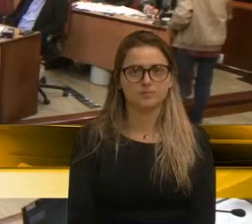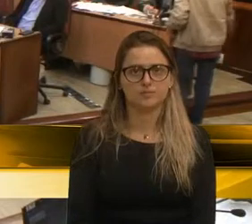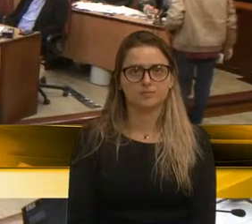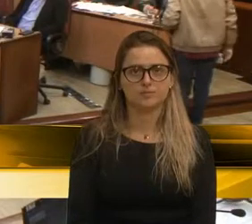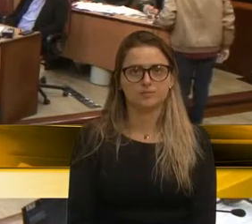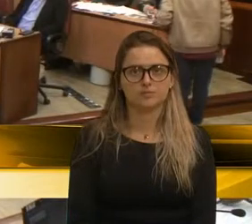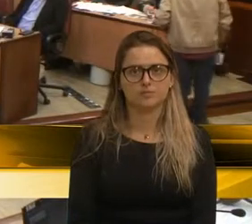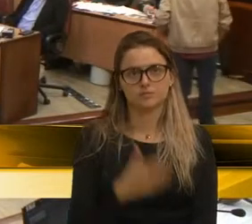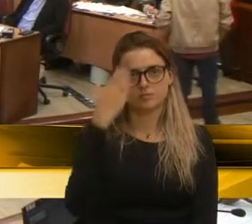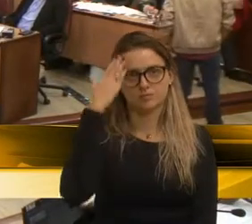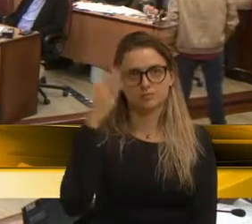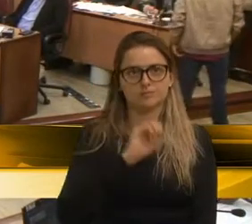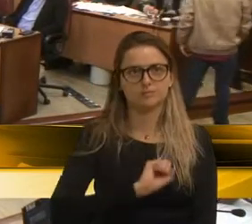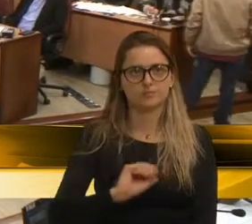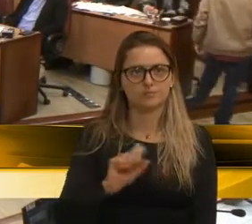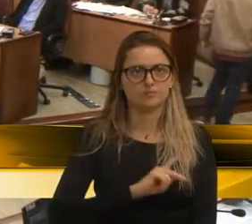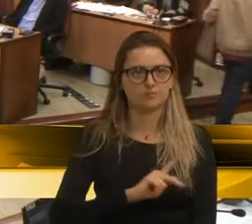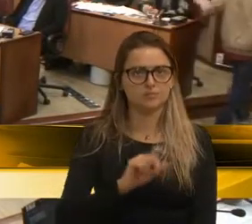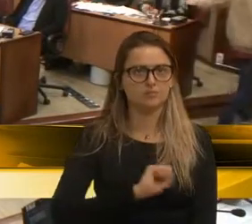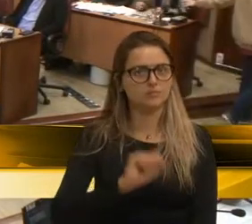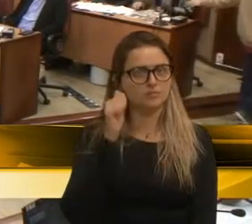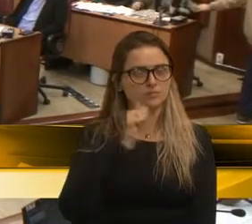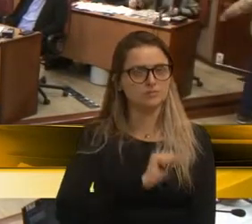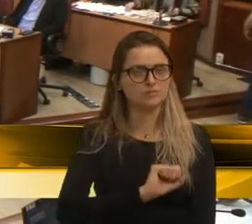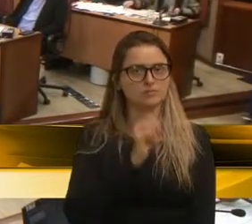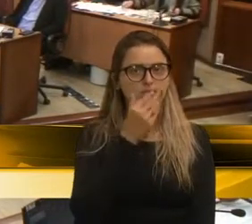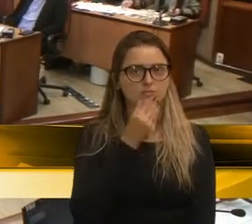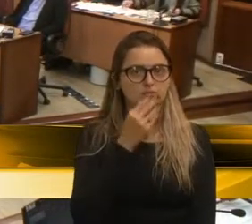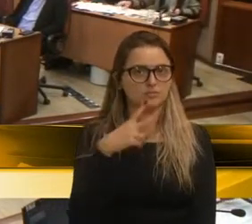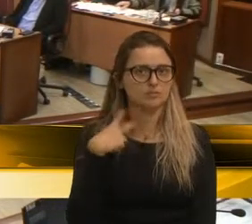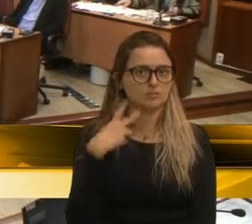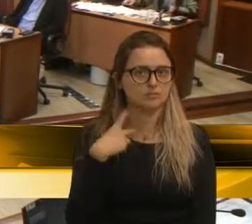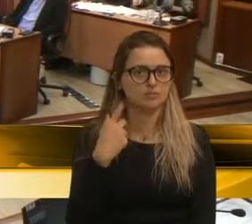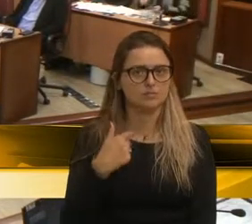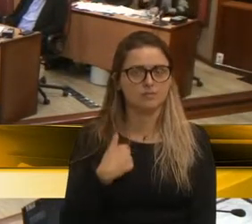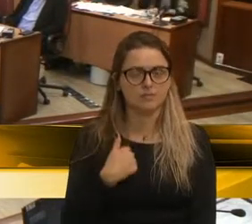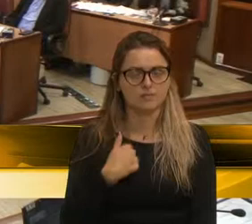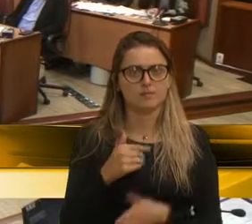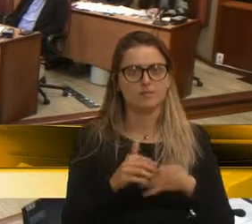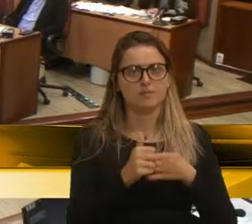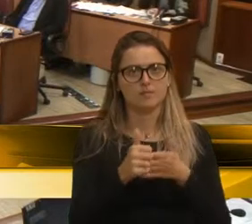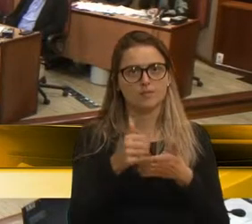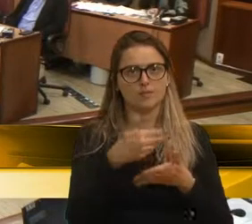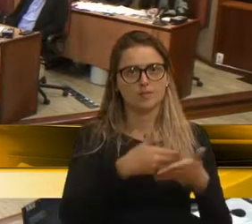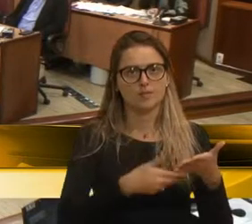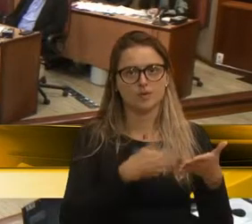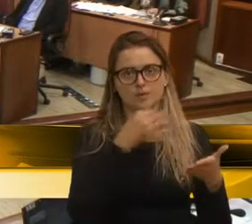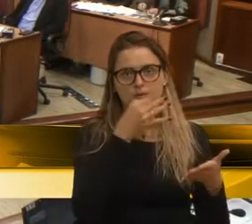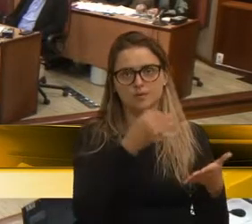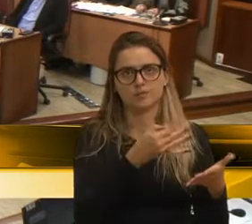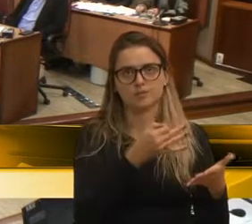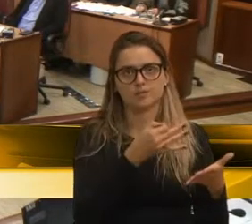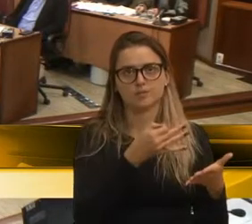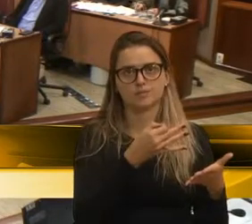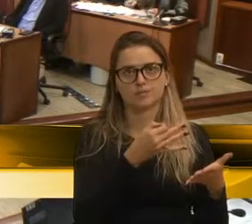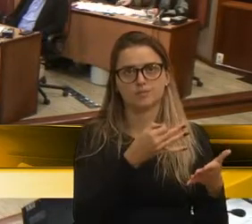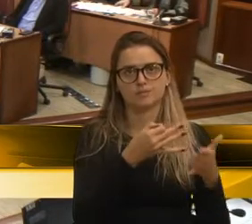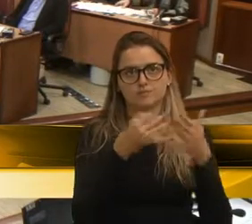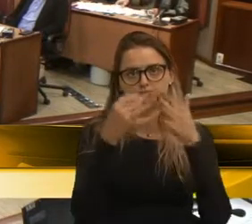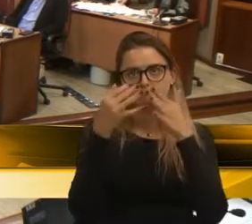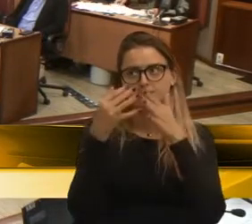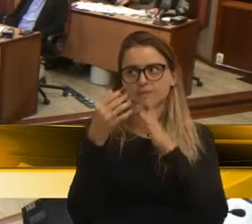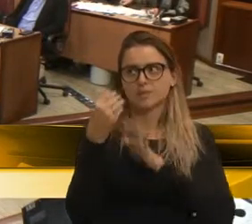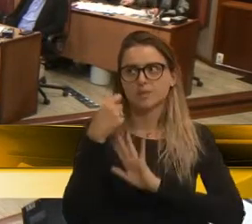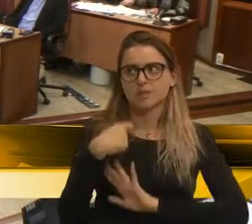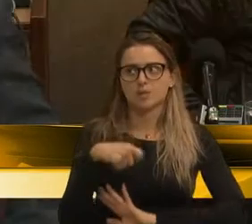obrigado senhor presidente senhoras e senhores vereadores acompanhando então esse raciocínio precisamos compreender